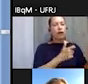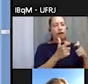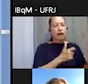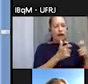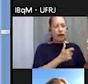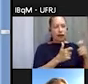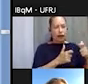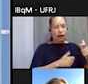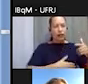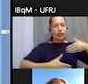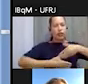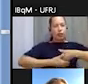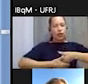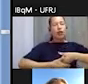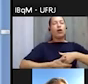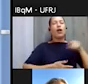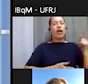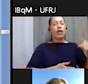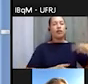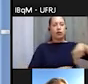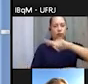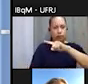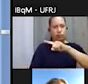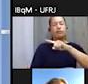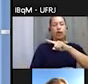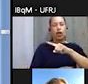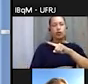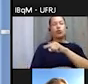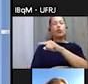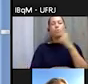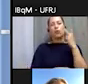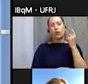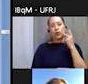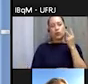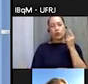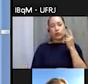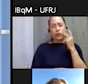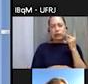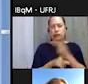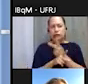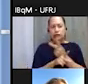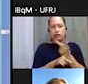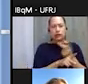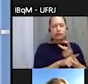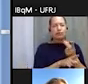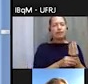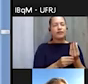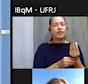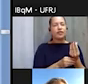como sargento-mor para o estado do Ceará para fazer a procura de